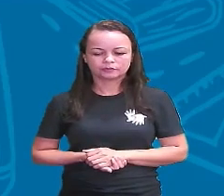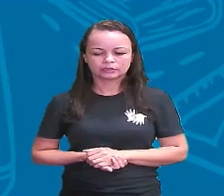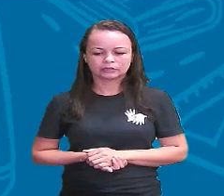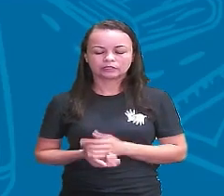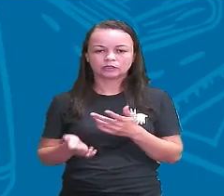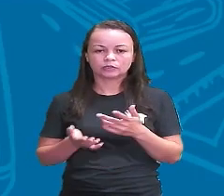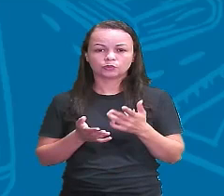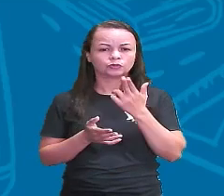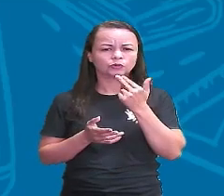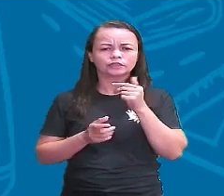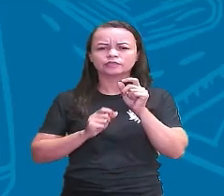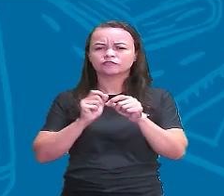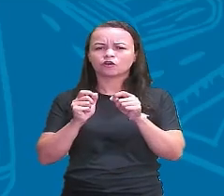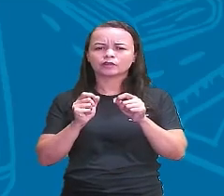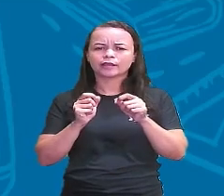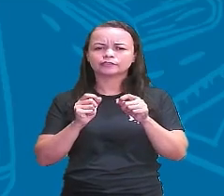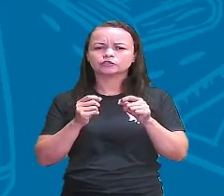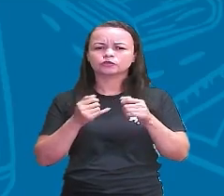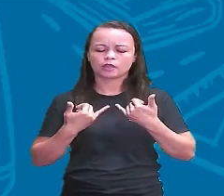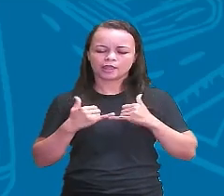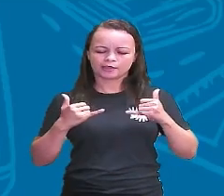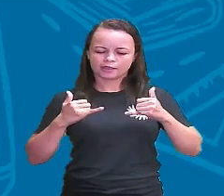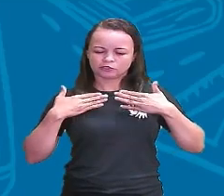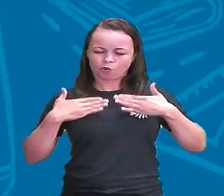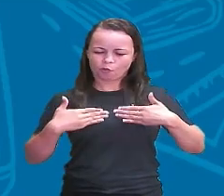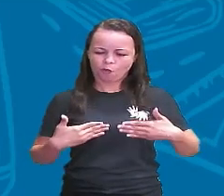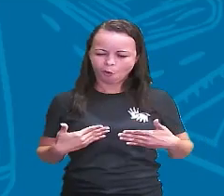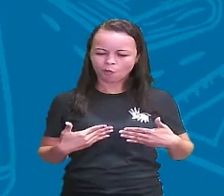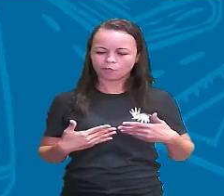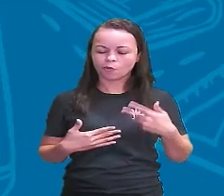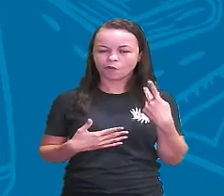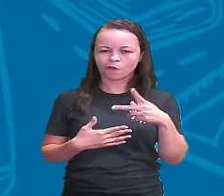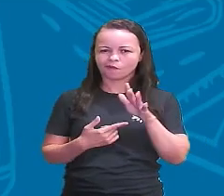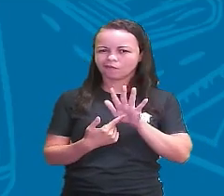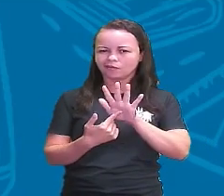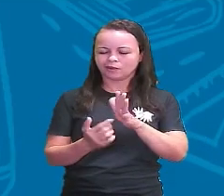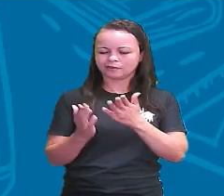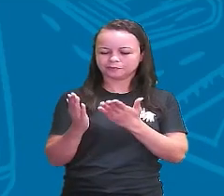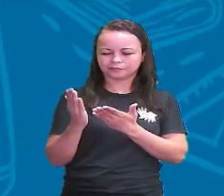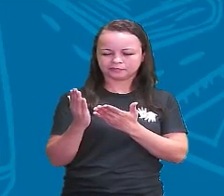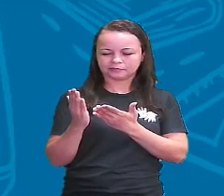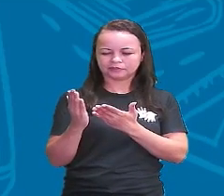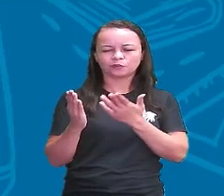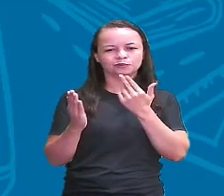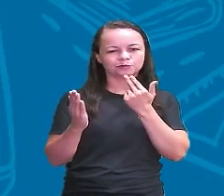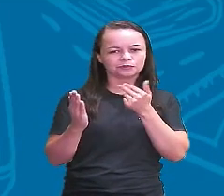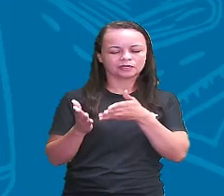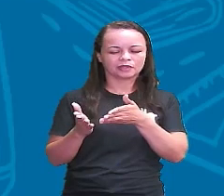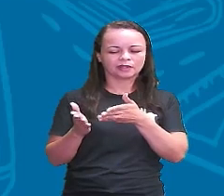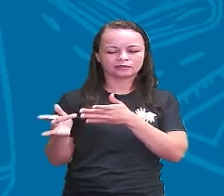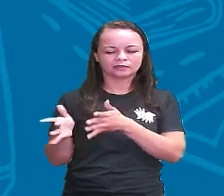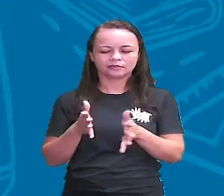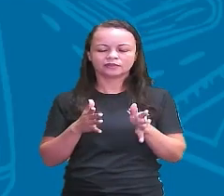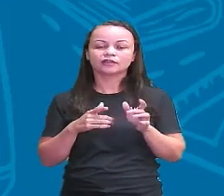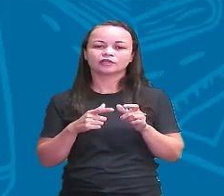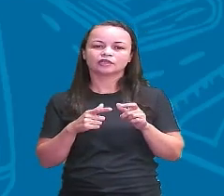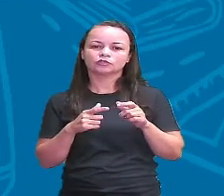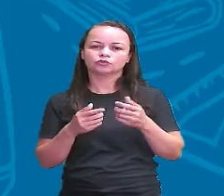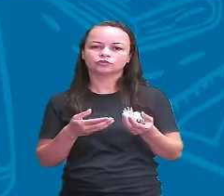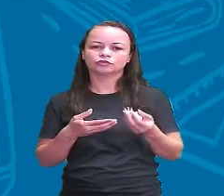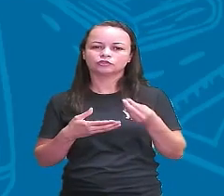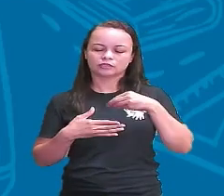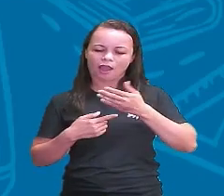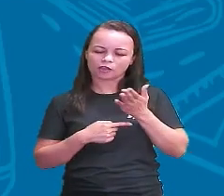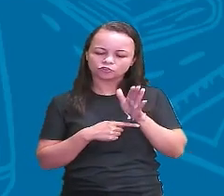nos fornecem energia? Olha aí a energia que os nossos alimentos fornecem, são os nutrientes, aquilo que nos nutre, tá